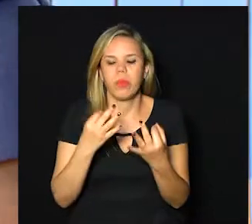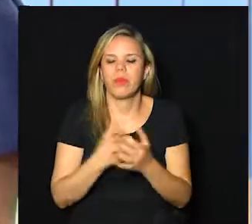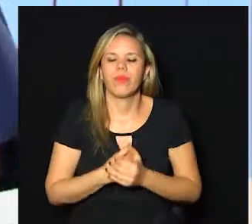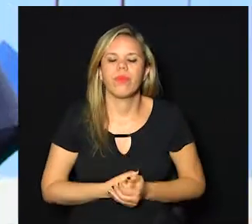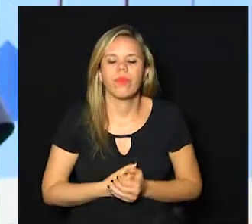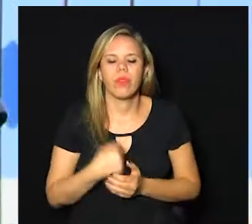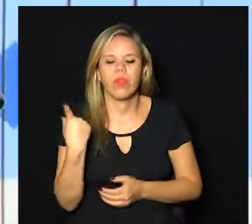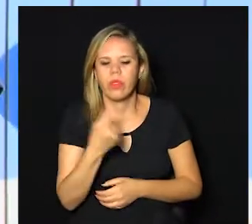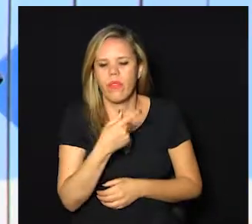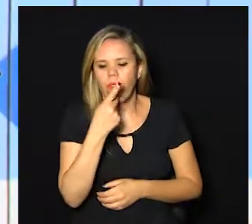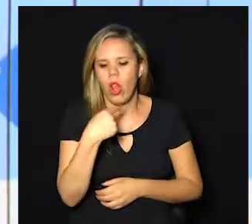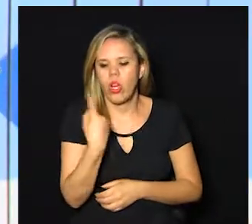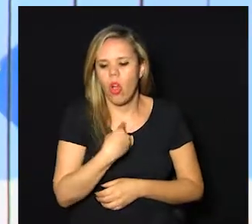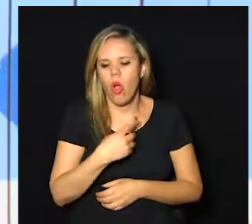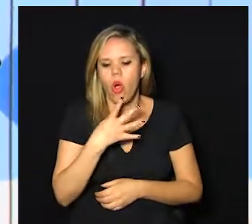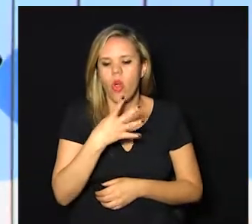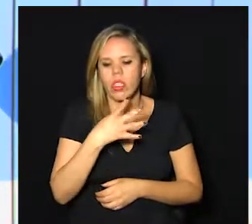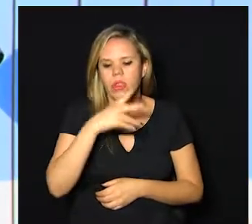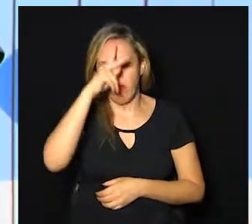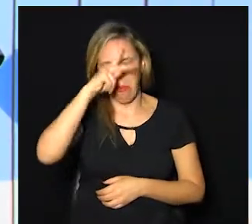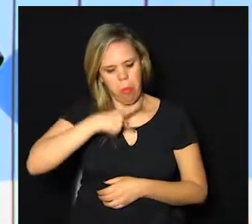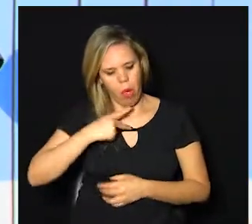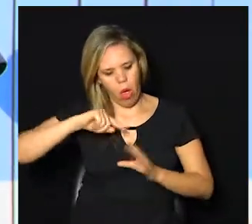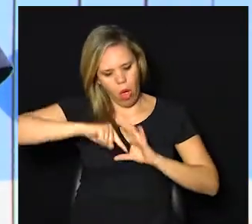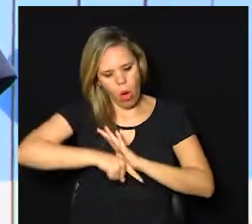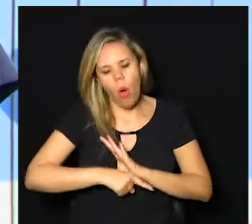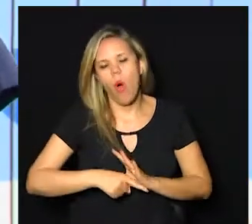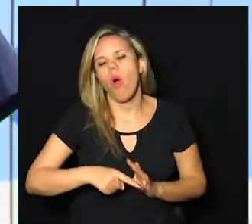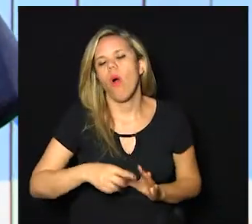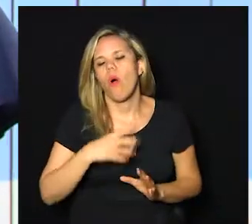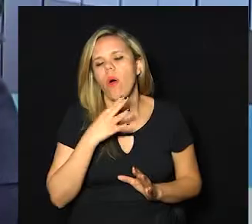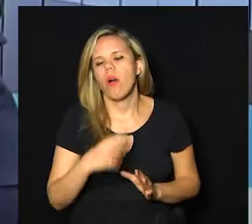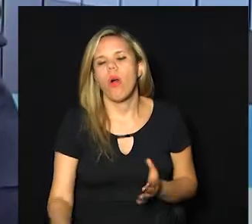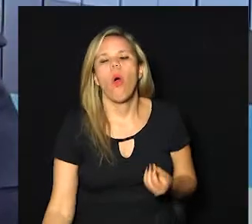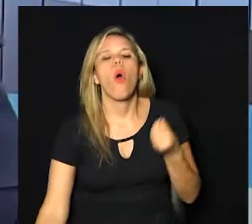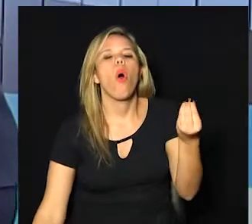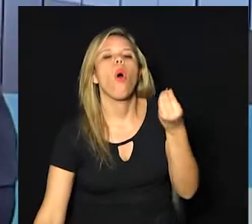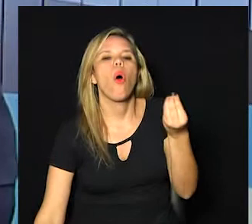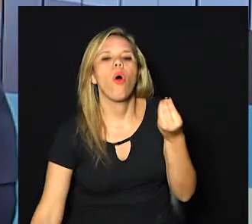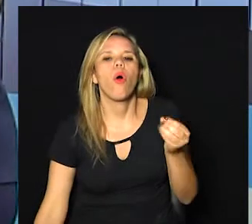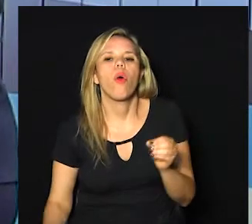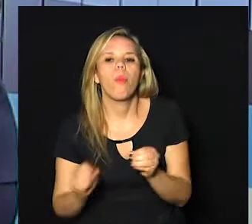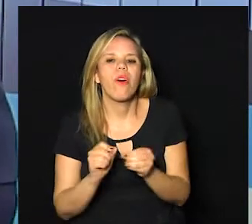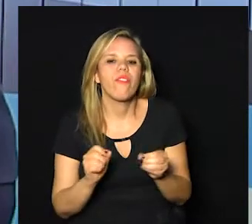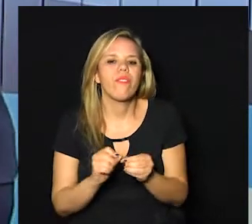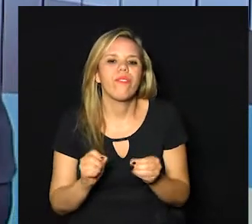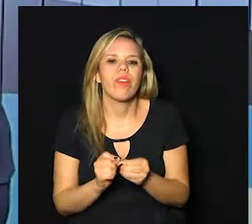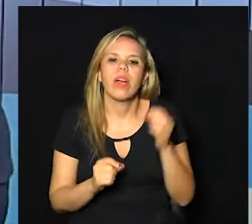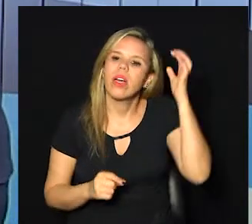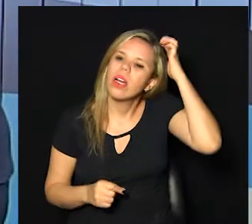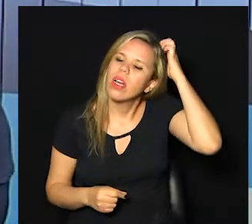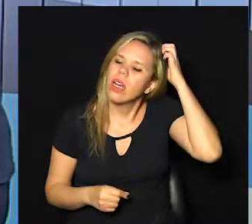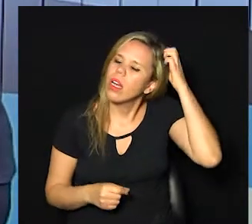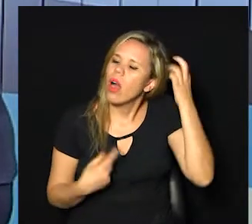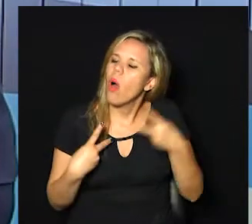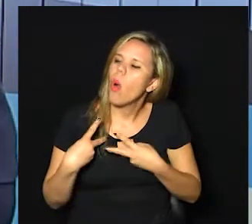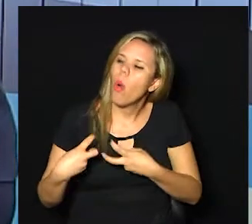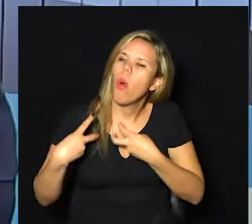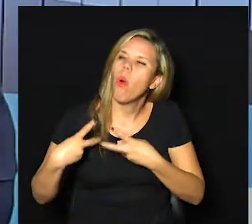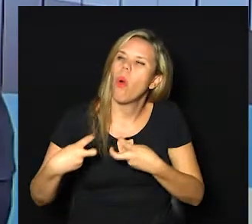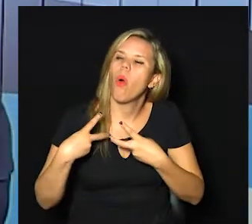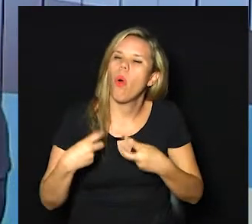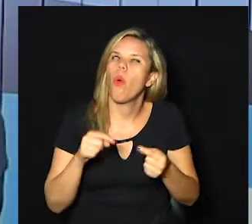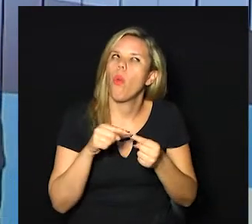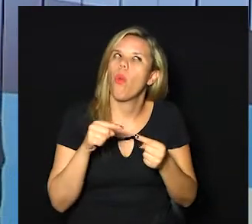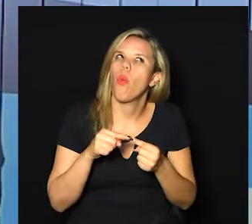questão da gente se conhecer, né? Da gente ter esse autoconhecimento. Como é que a gente faz? A gente tem que começar a nos observar, saber o que é